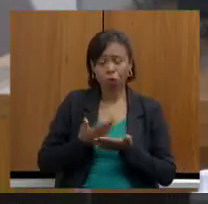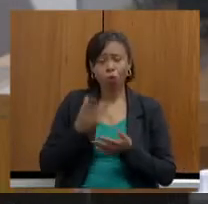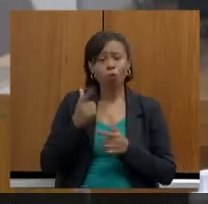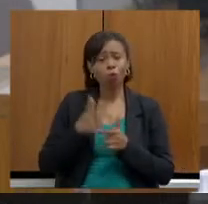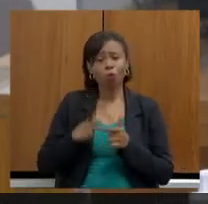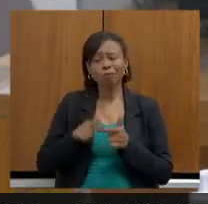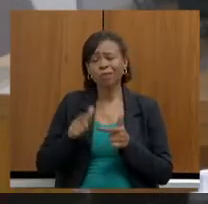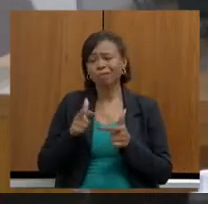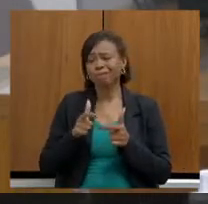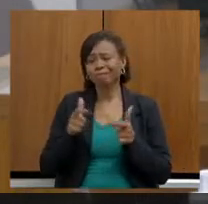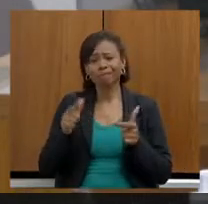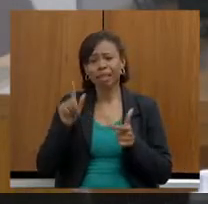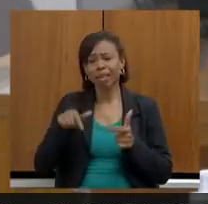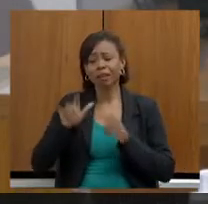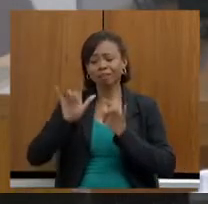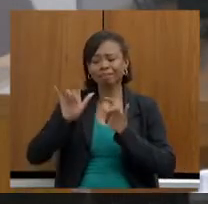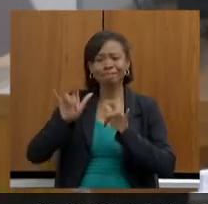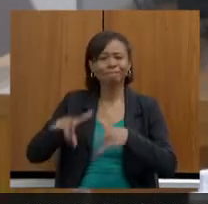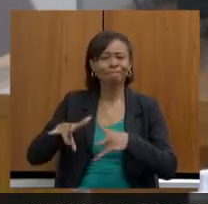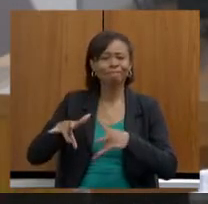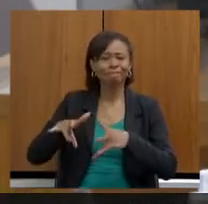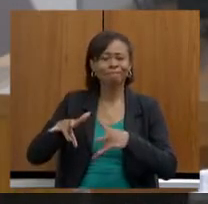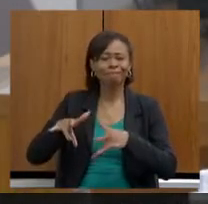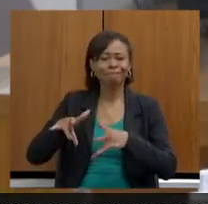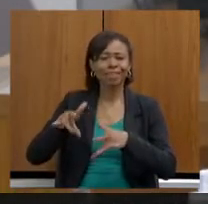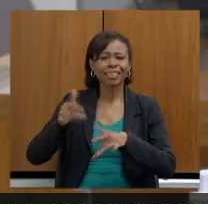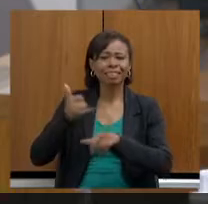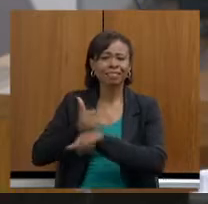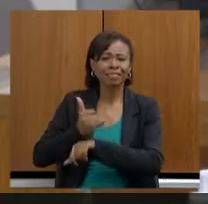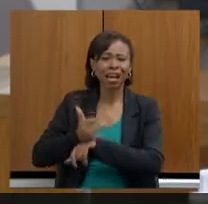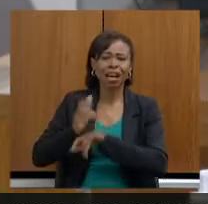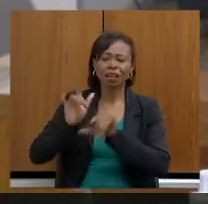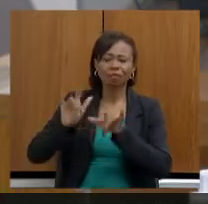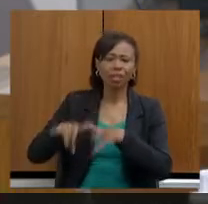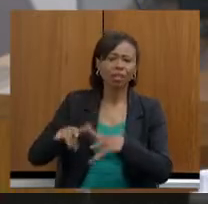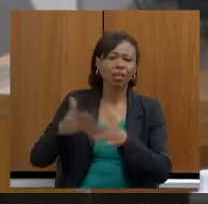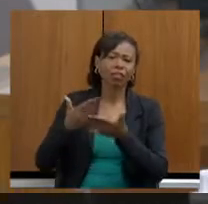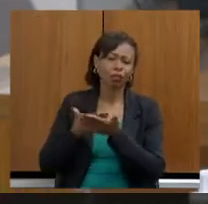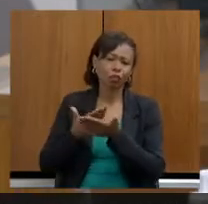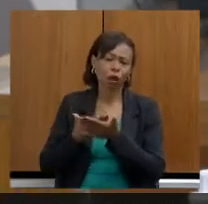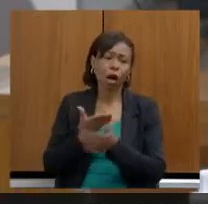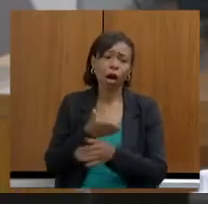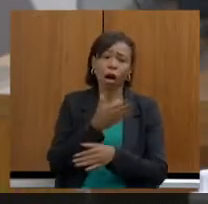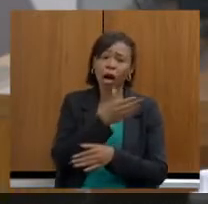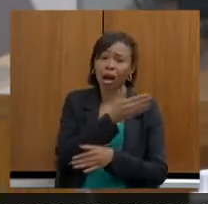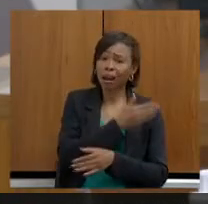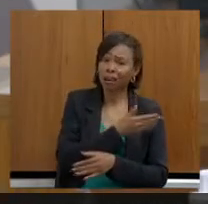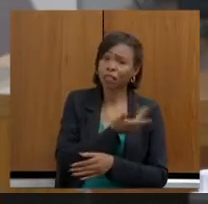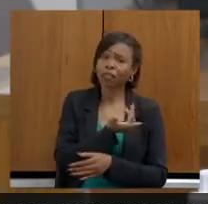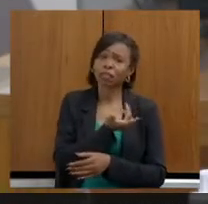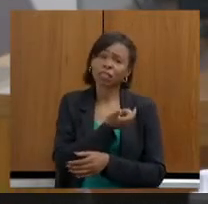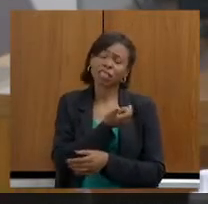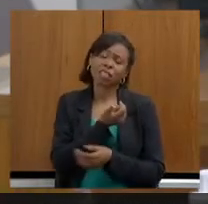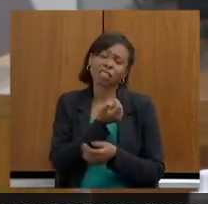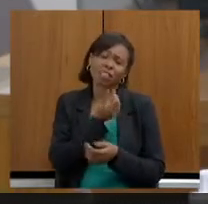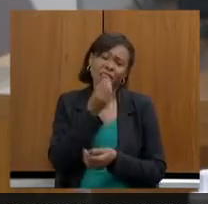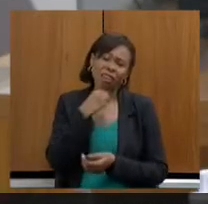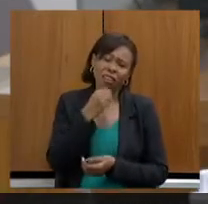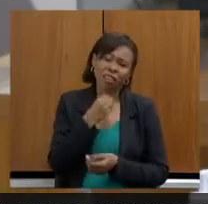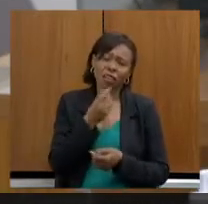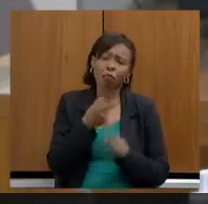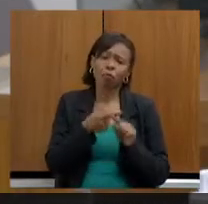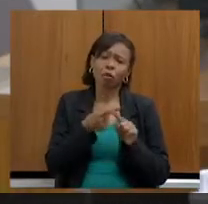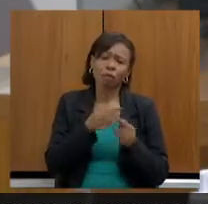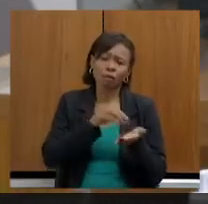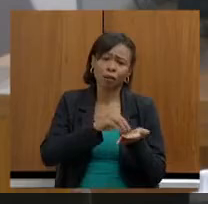durante todo esse período que o vínculo entre o estudante escola é esteja e talvez um pouco mais frágil pela falta das aulas